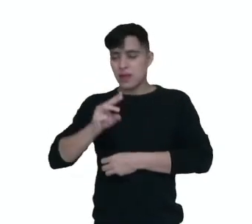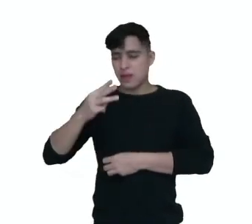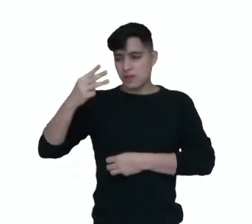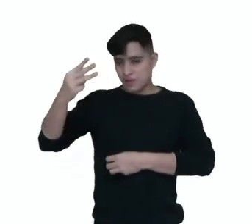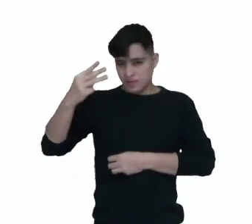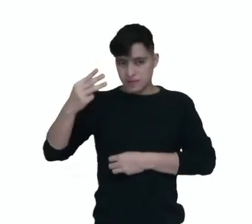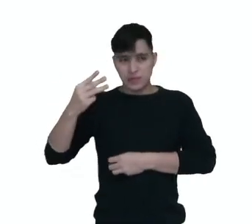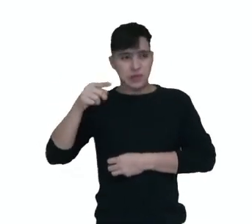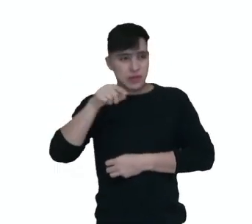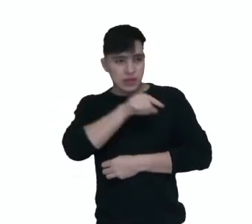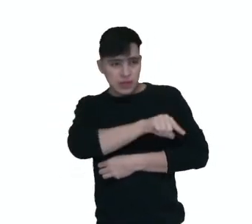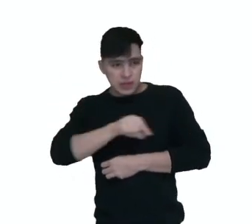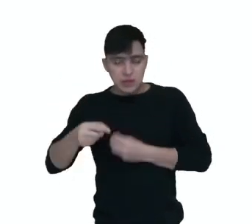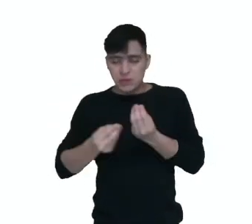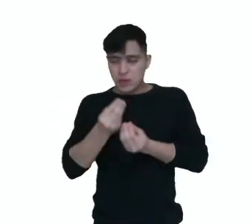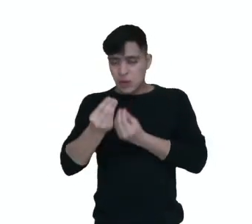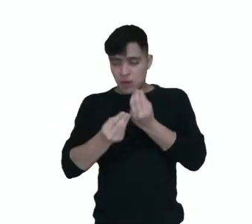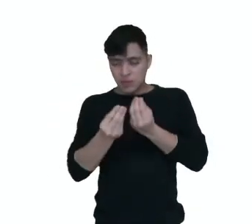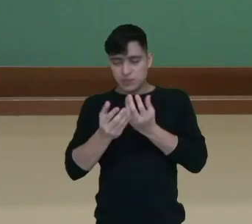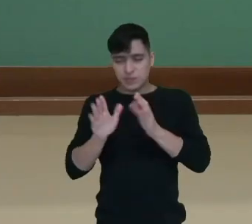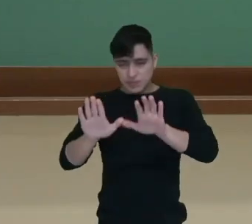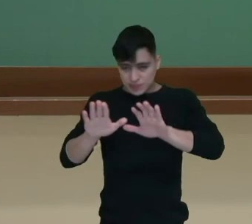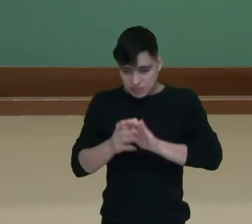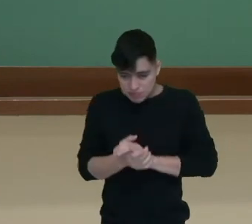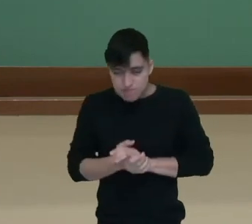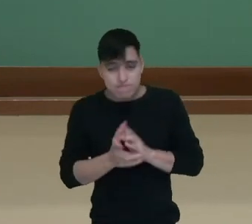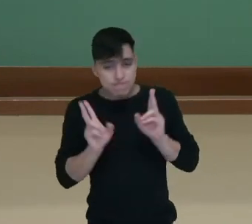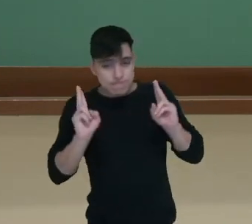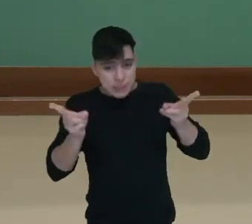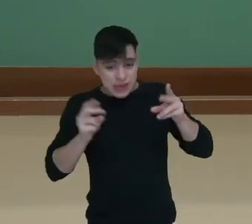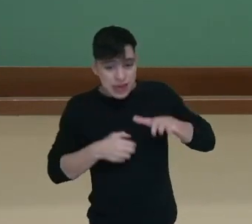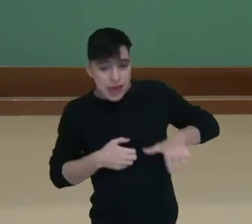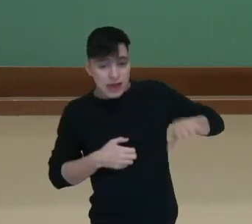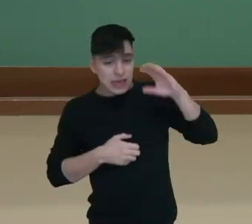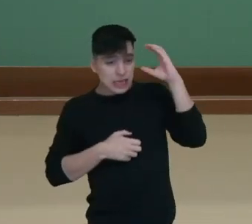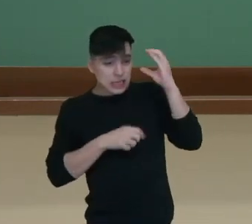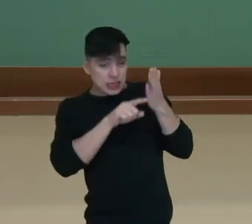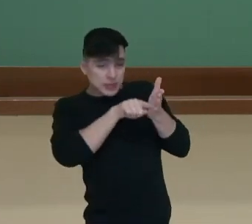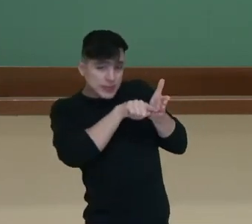aí que está a sacada da ciência. Nós sempre vamos buscar, queridos,